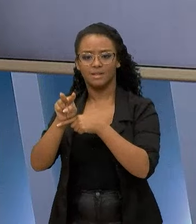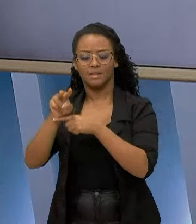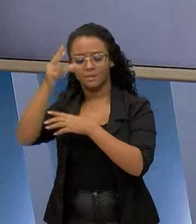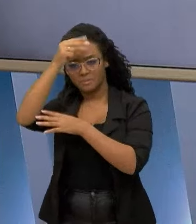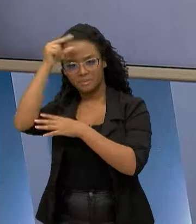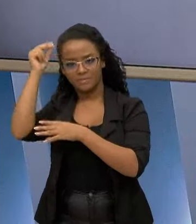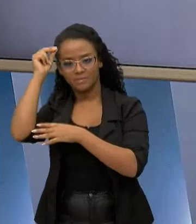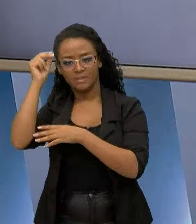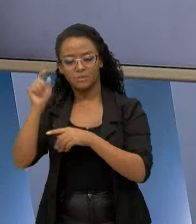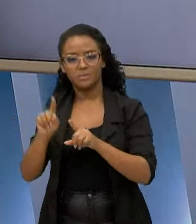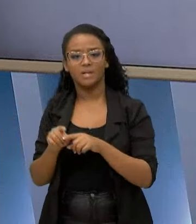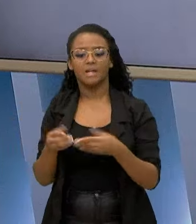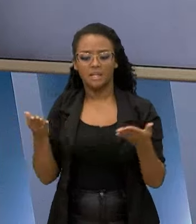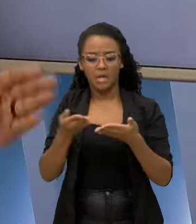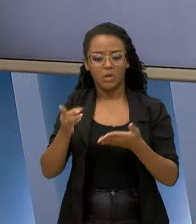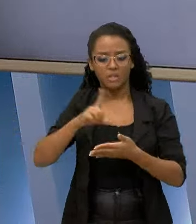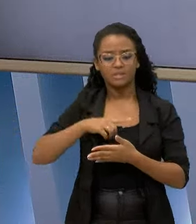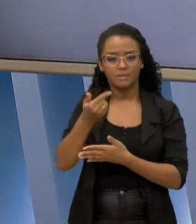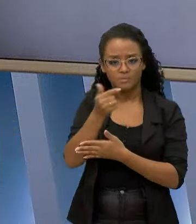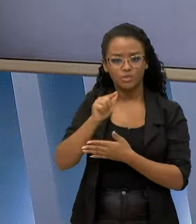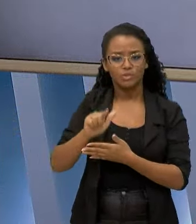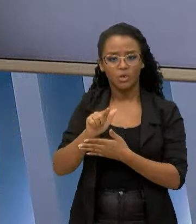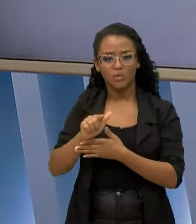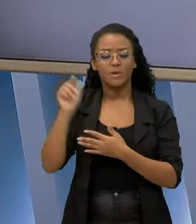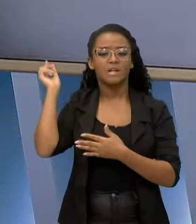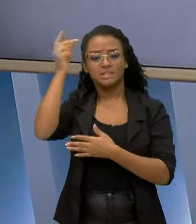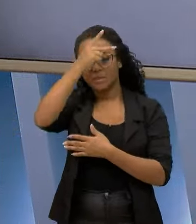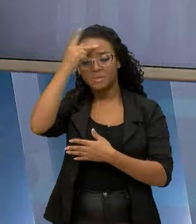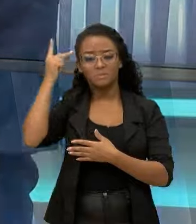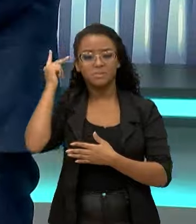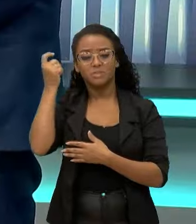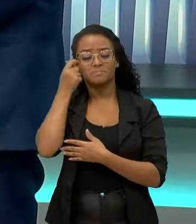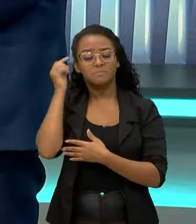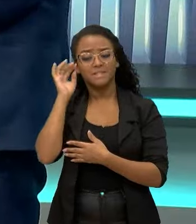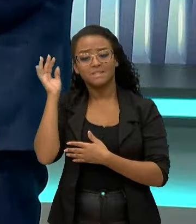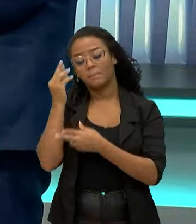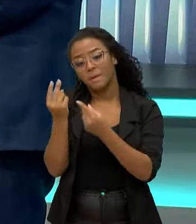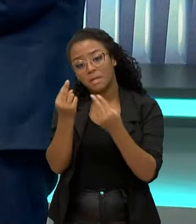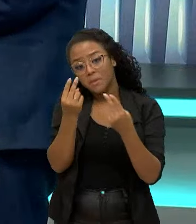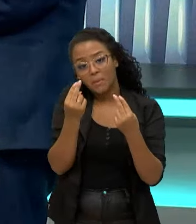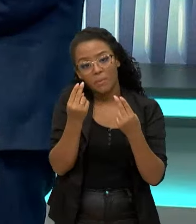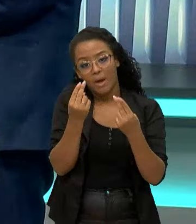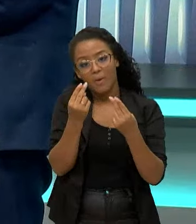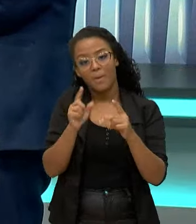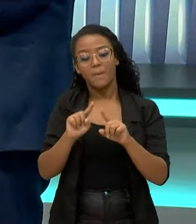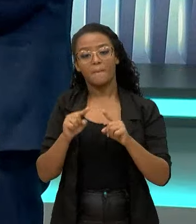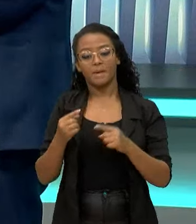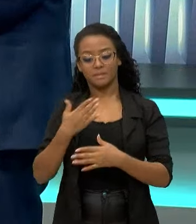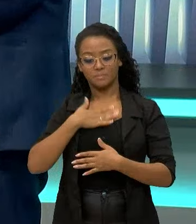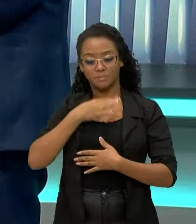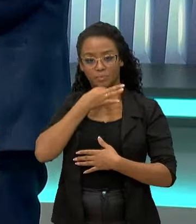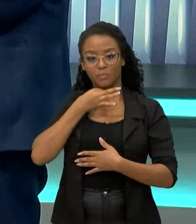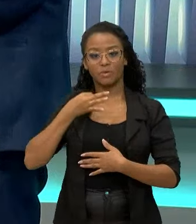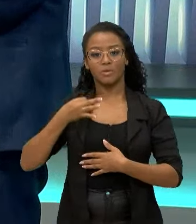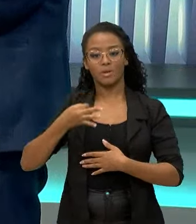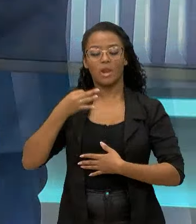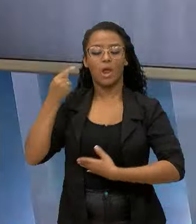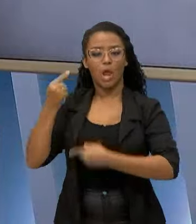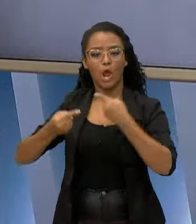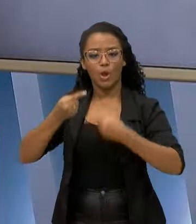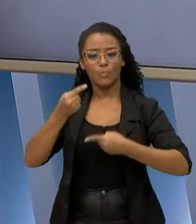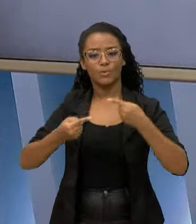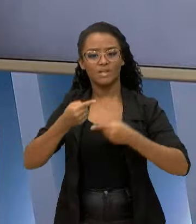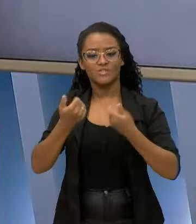as mesmas pessoas disputando espaço de poder. Nós achamos que a política é ferramenta para transformar a vida das